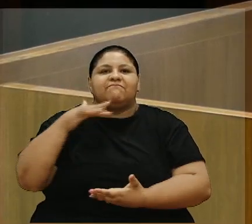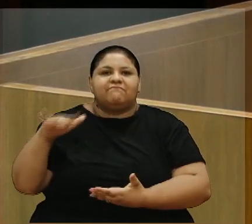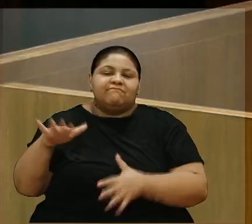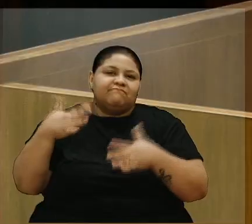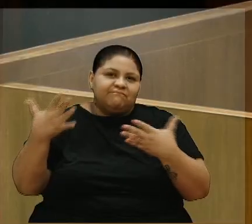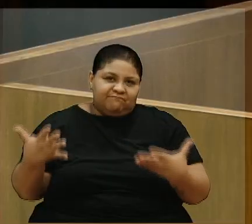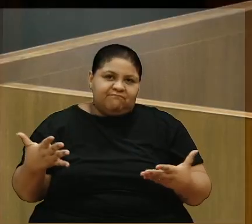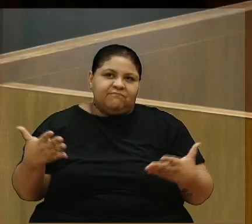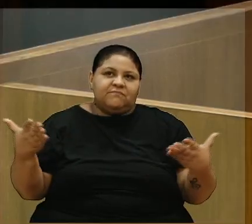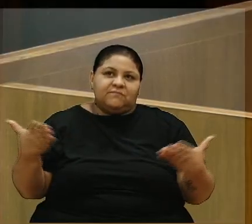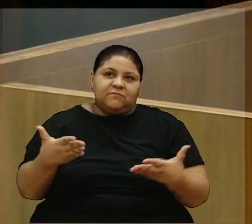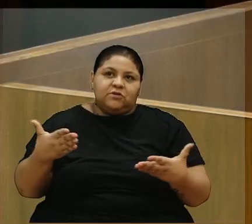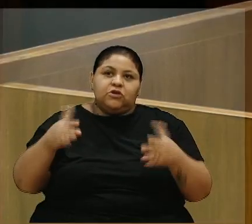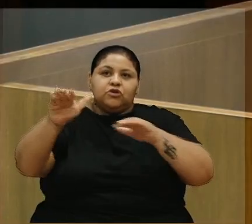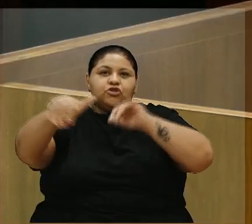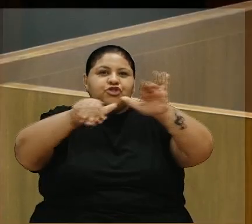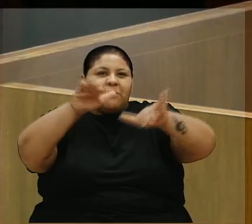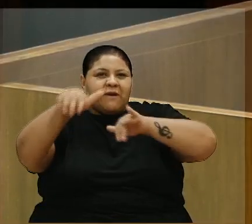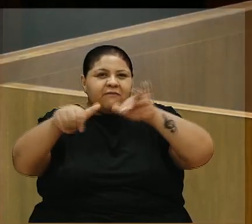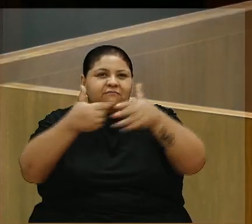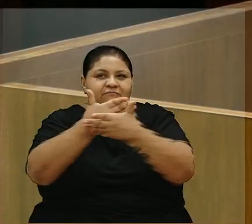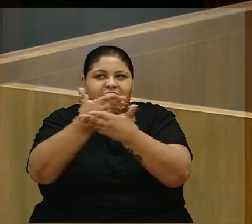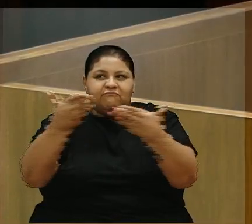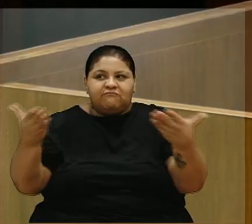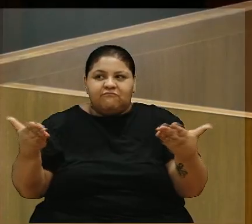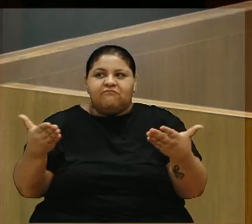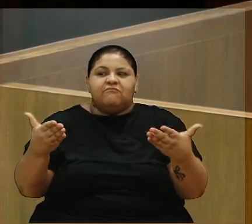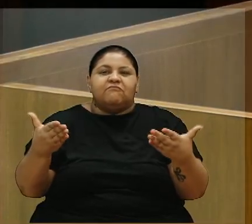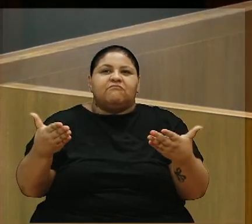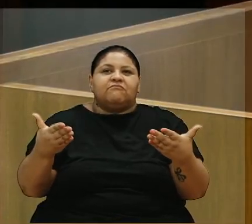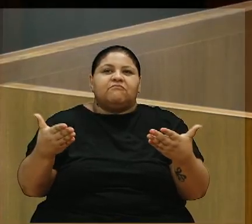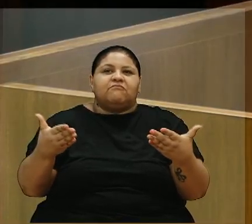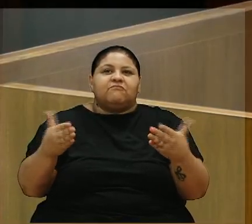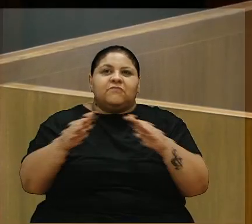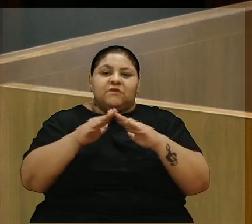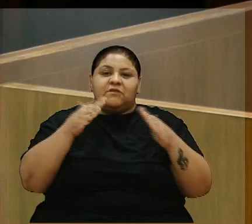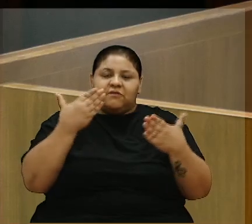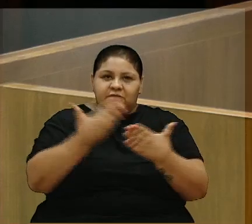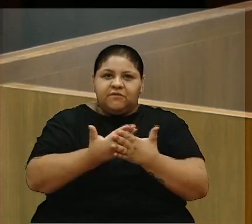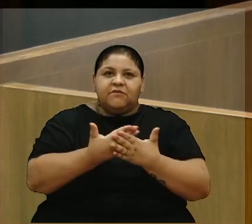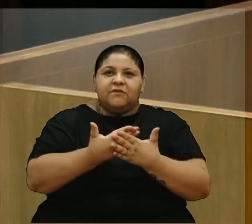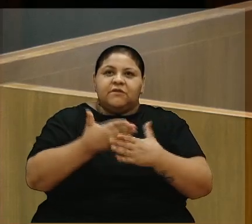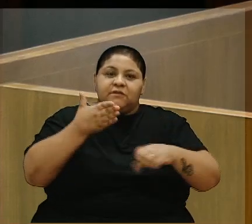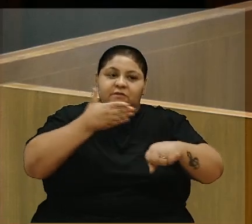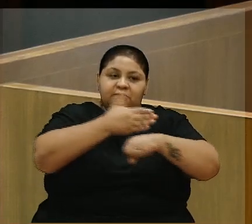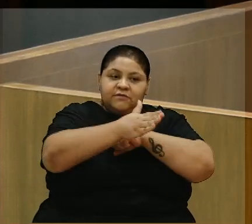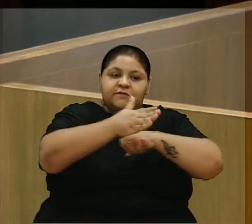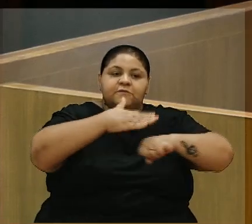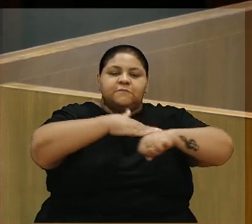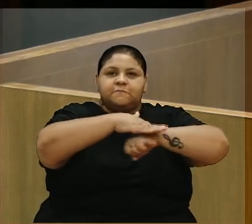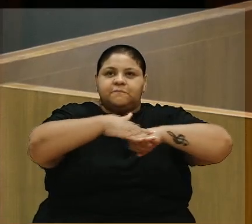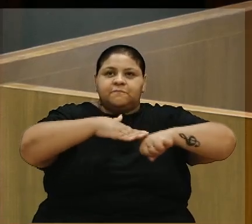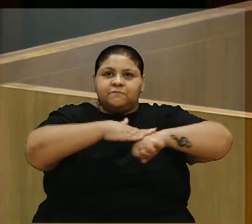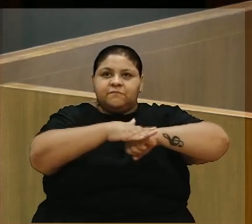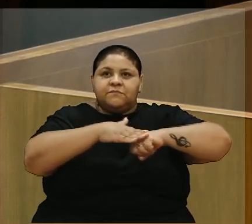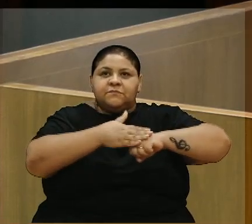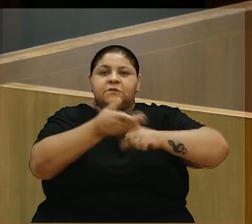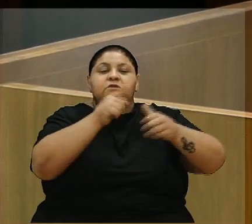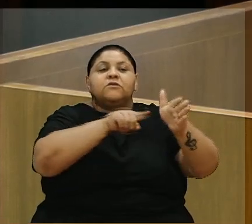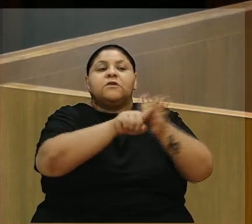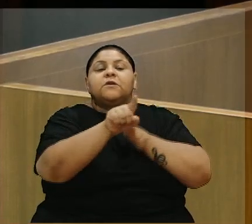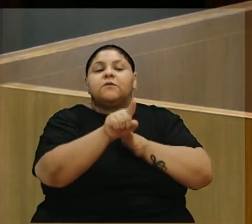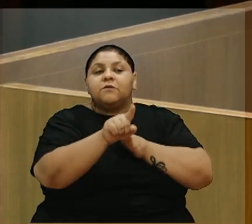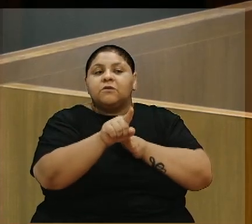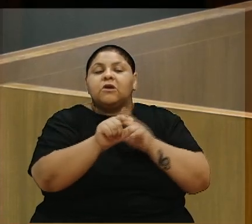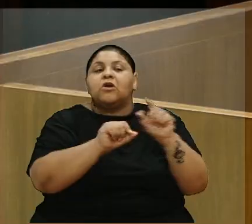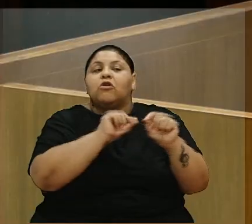Então, eu venho aqui convidar todos que realmente vão lá na frente, vão na escola, entrem e conversem, e questionem e perguntem